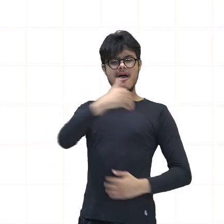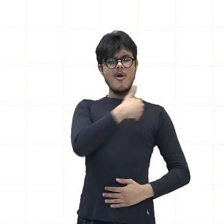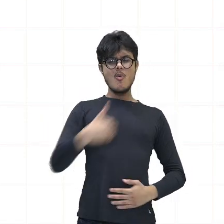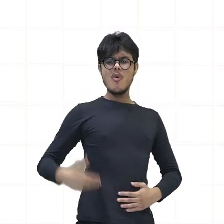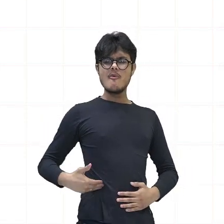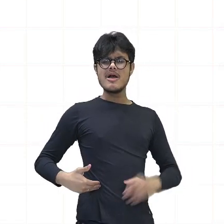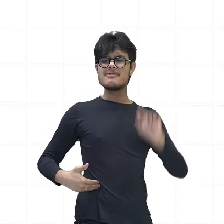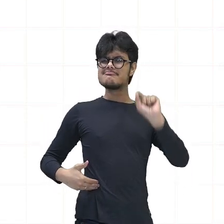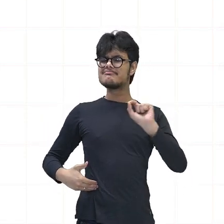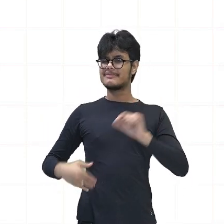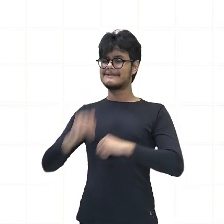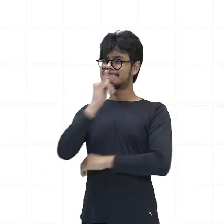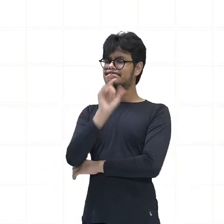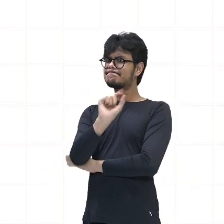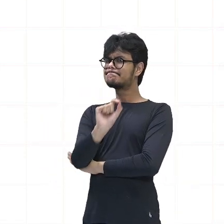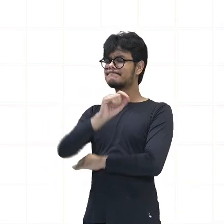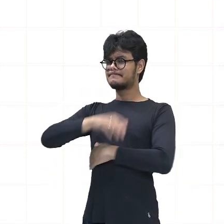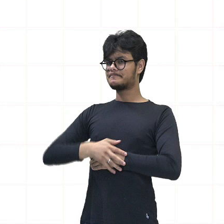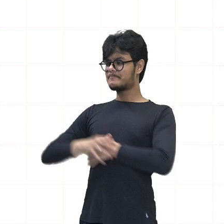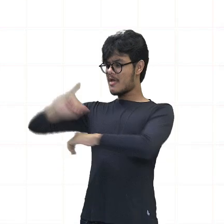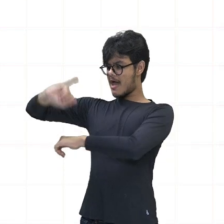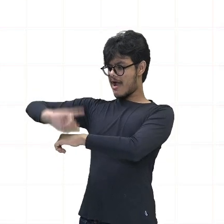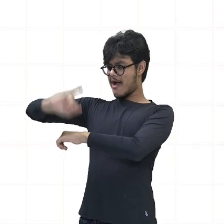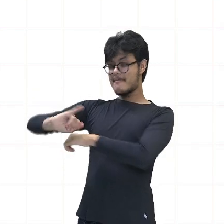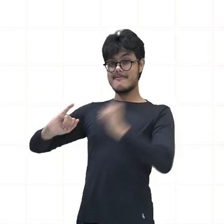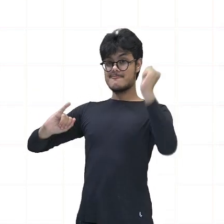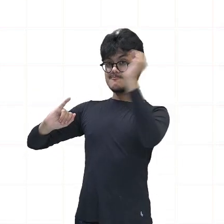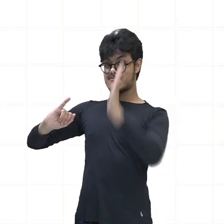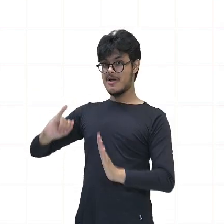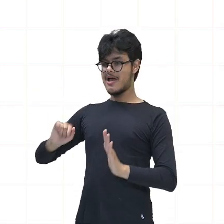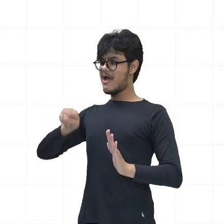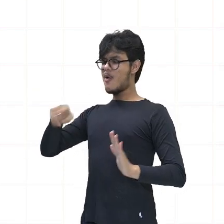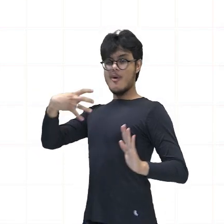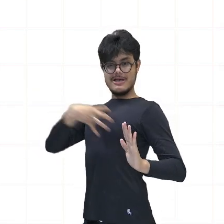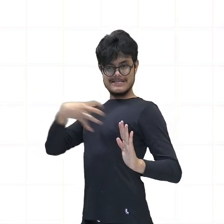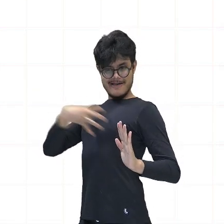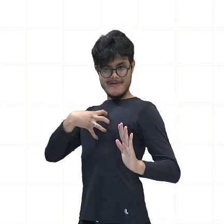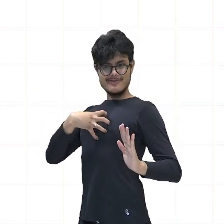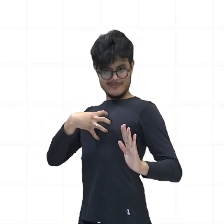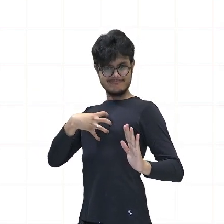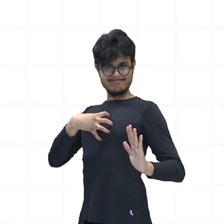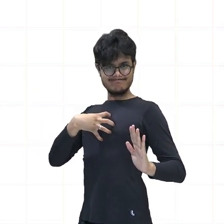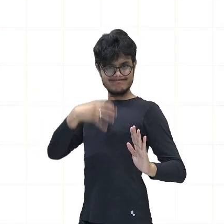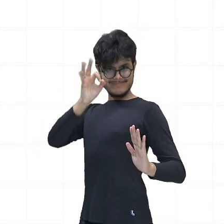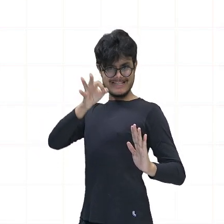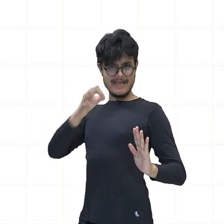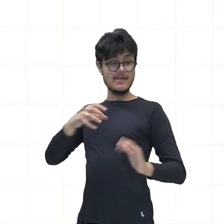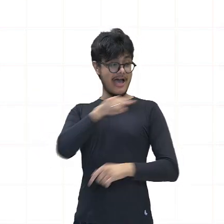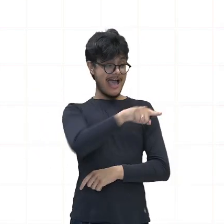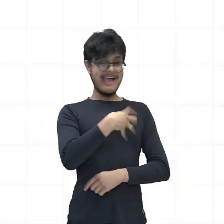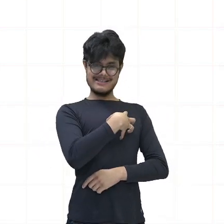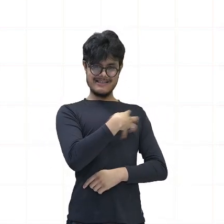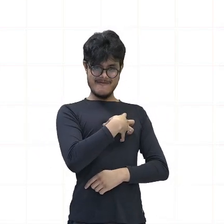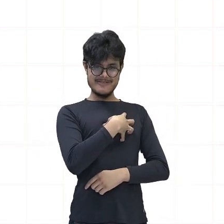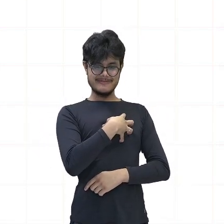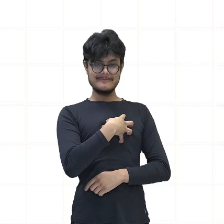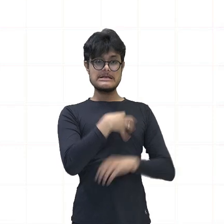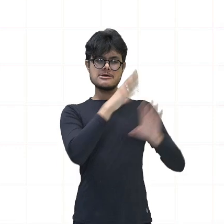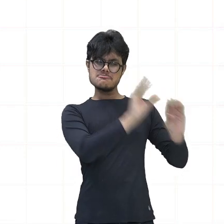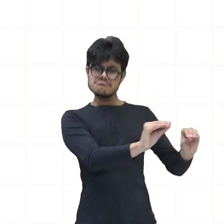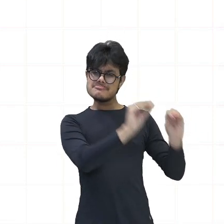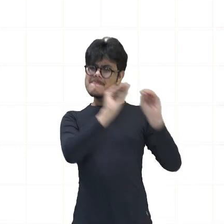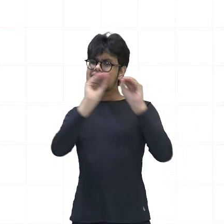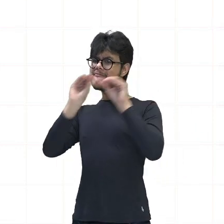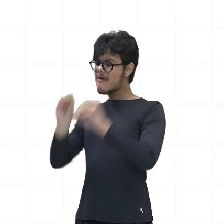fazer a transferência da capital, que era Salvador, né, lá no Nordeste, ele transferiu para o Rio